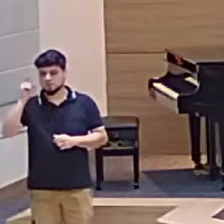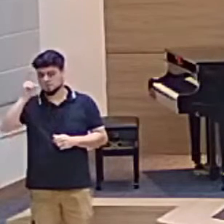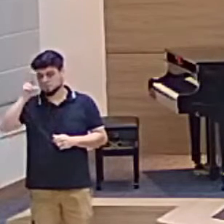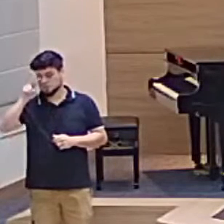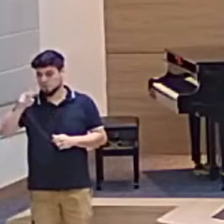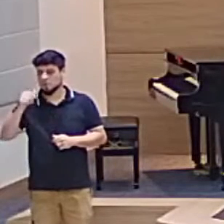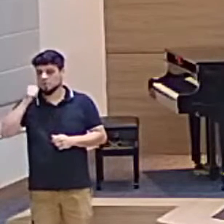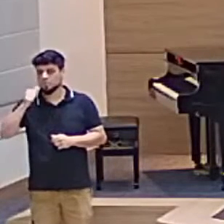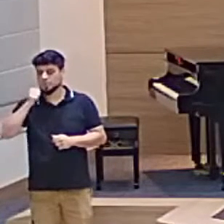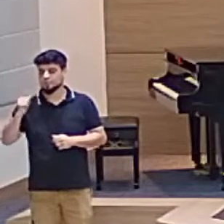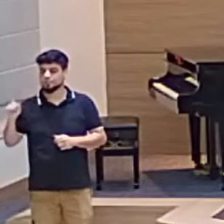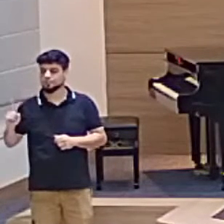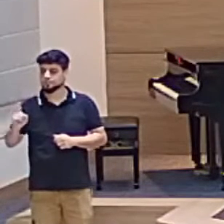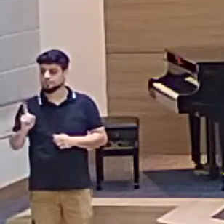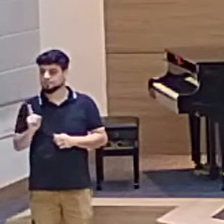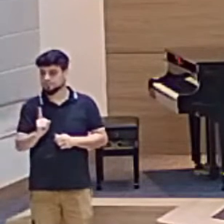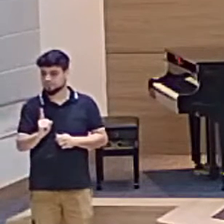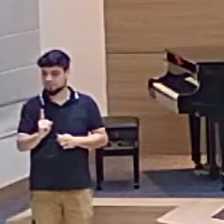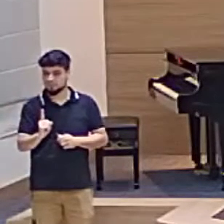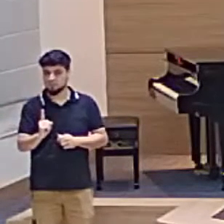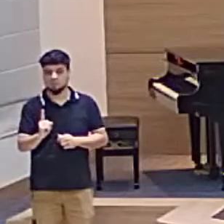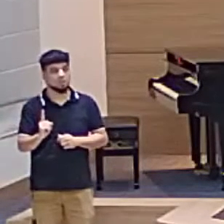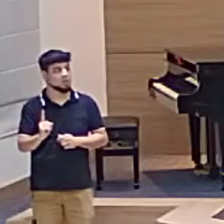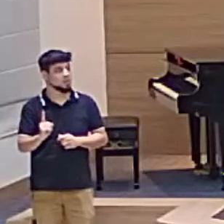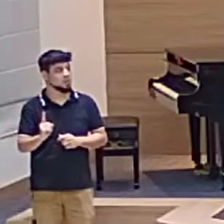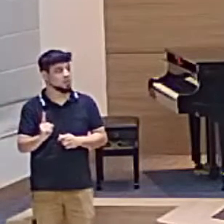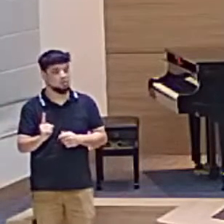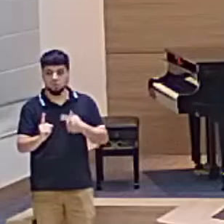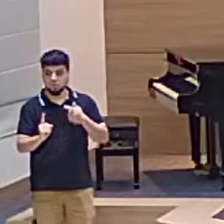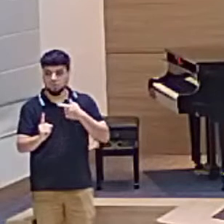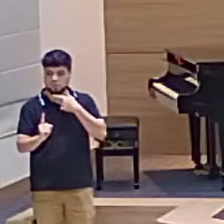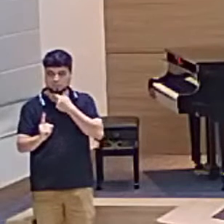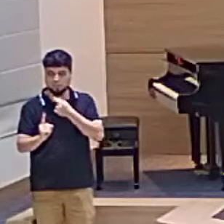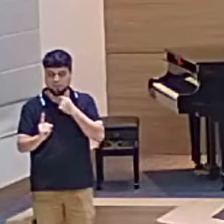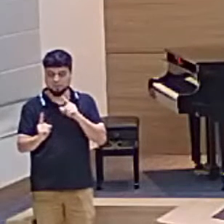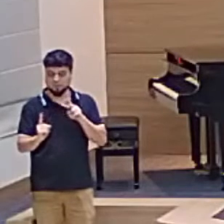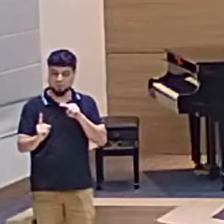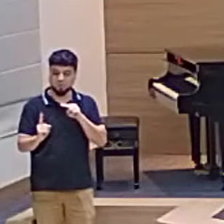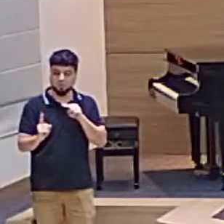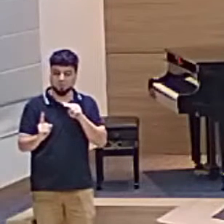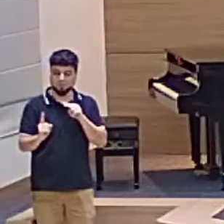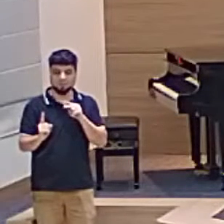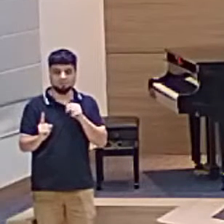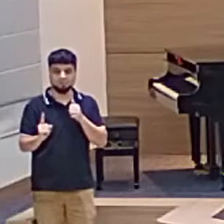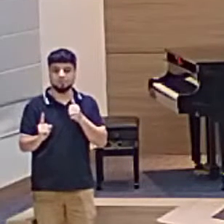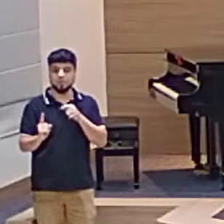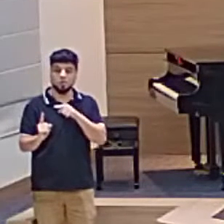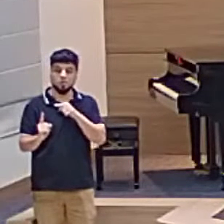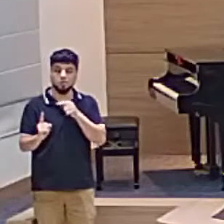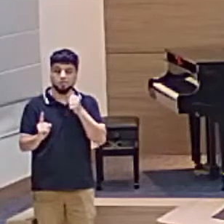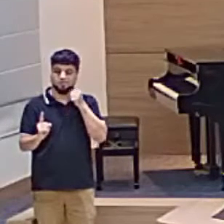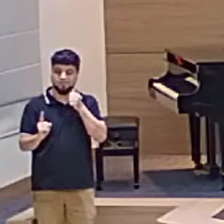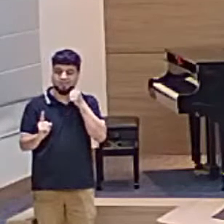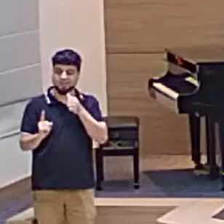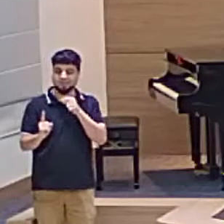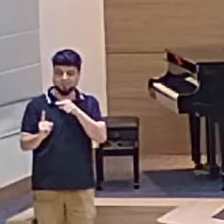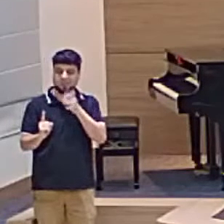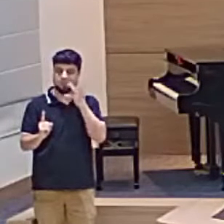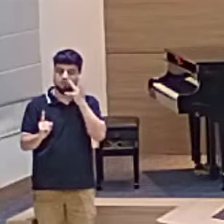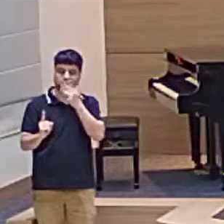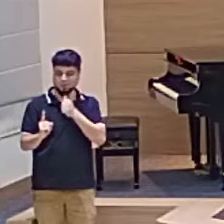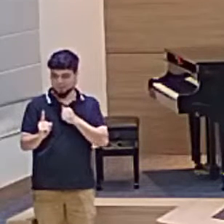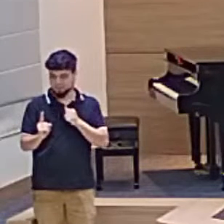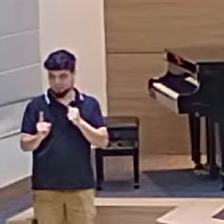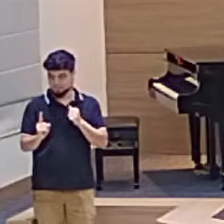e ela ia passando e um gatinho olhou para ela e disse assim O Moça Você é bem bonita aí